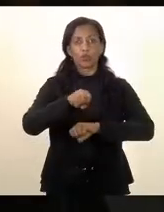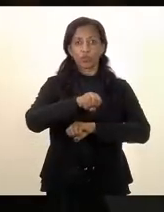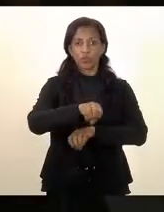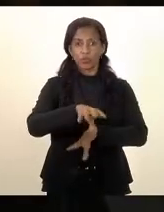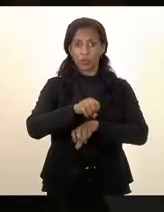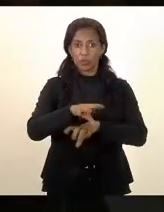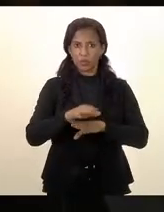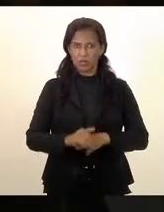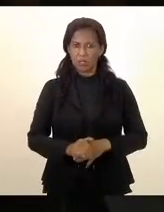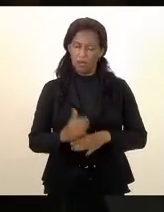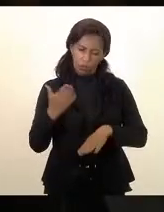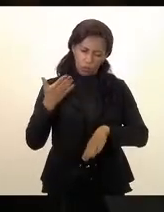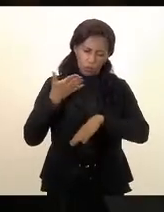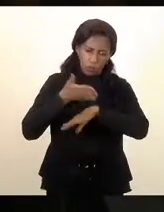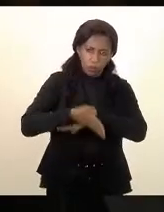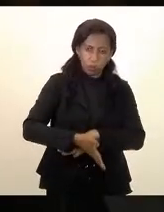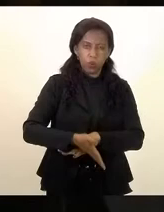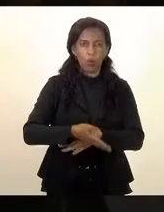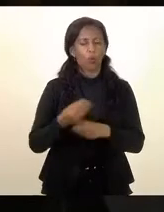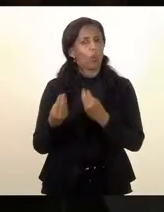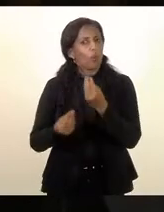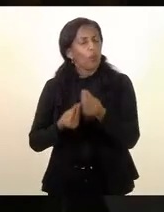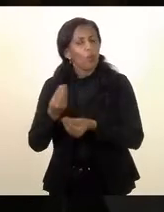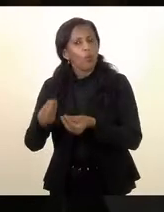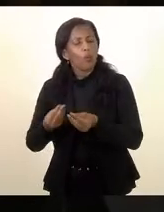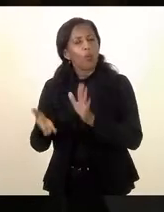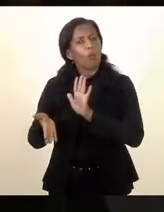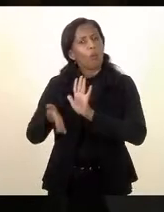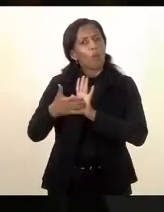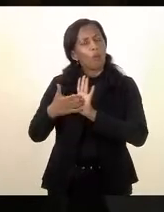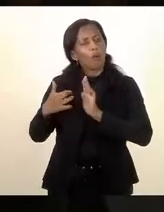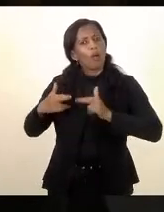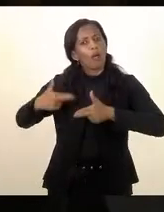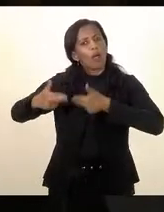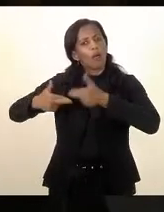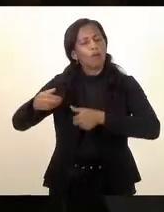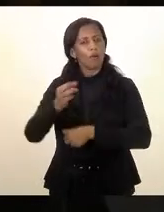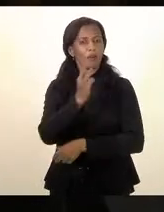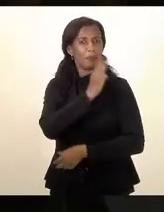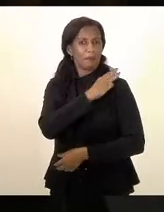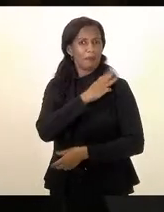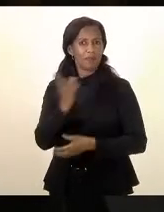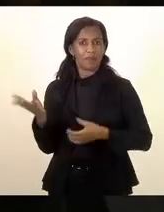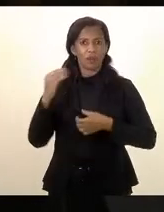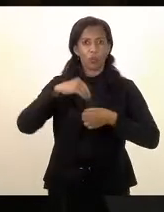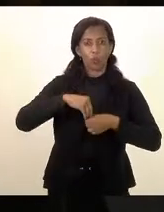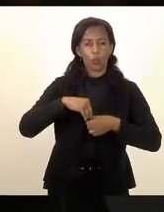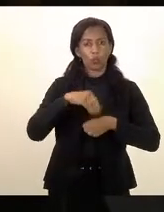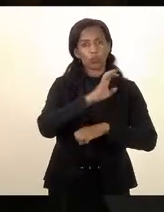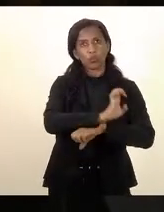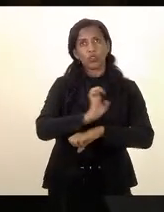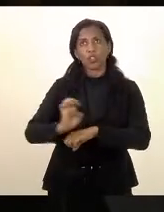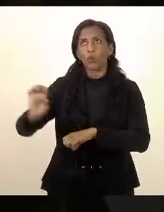se debrucem sobre como essa proposta de reforma do ensino médio vai ser implementada nos estados